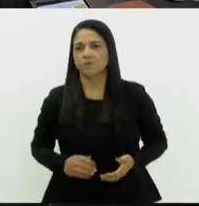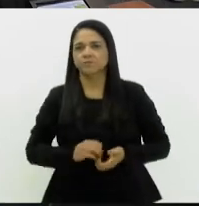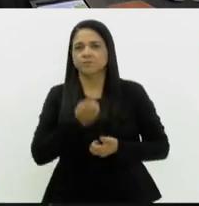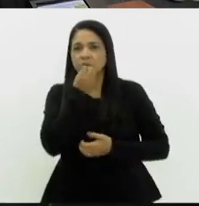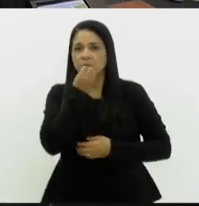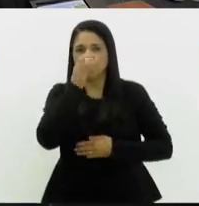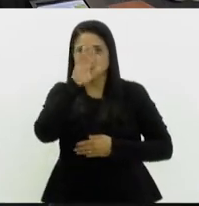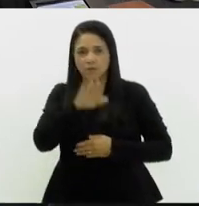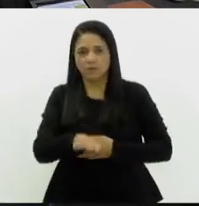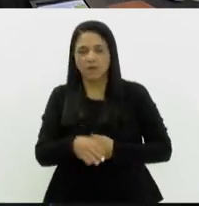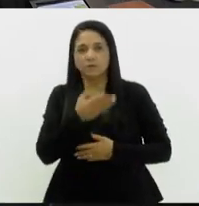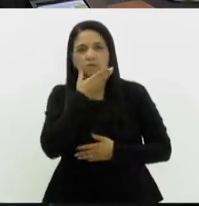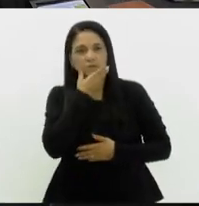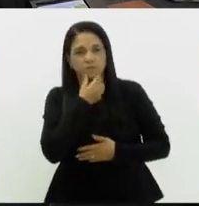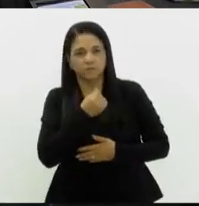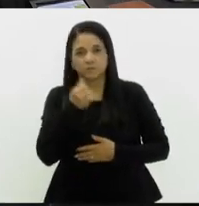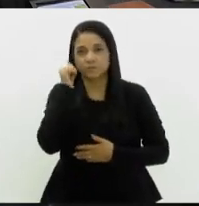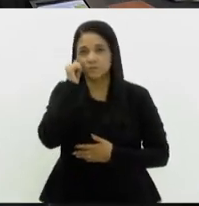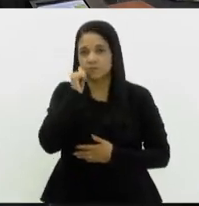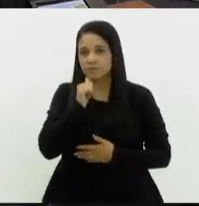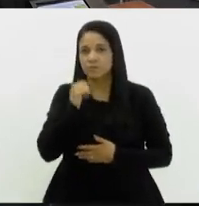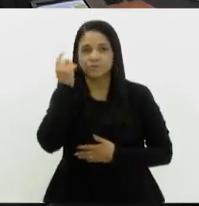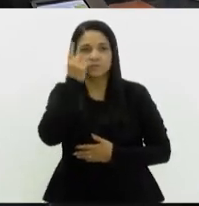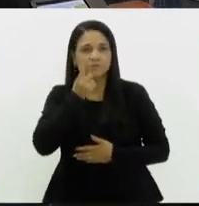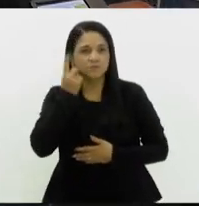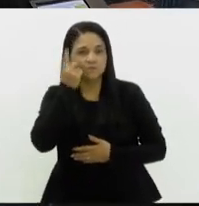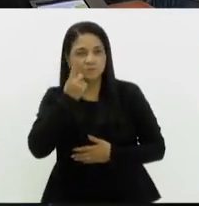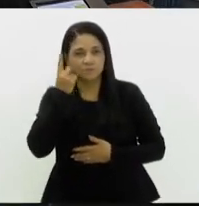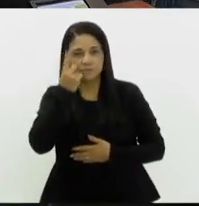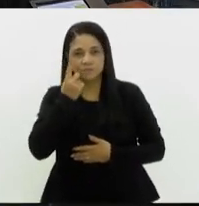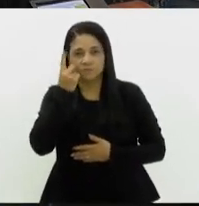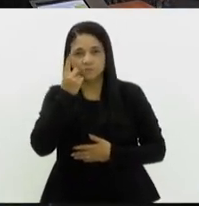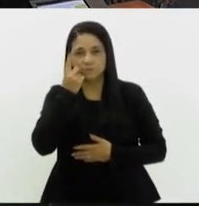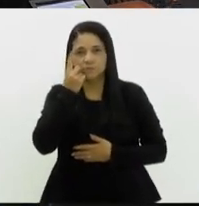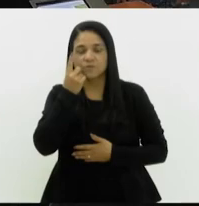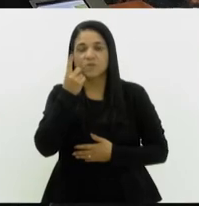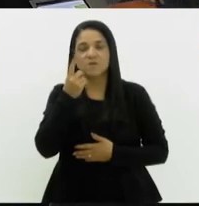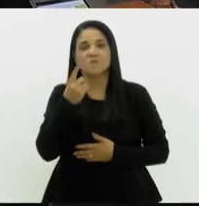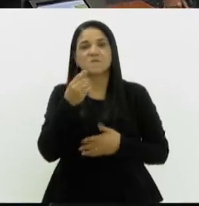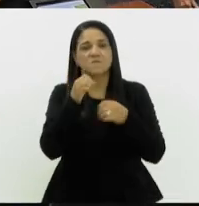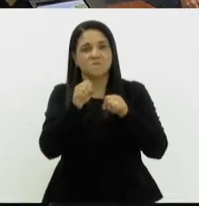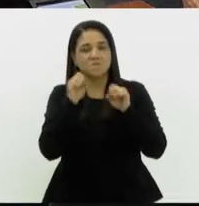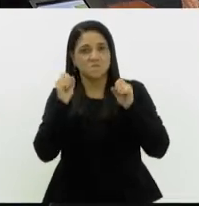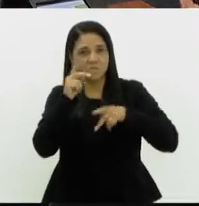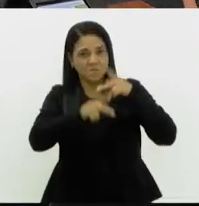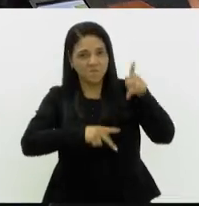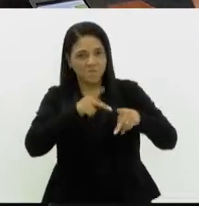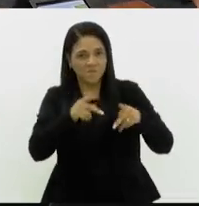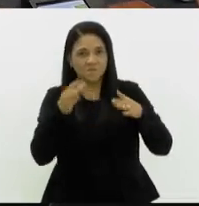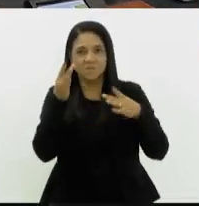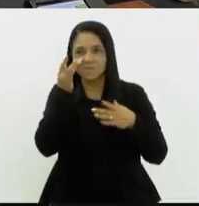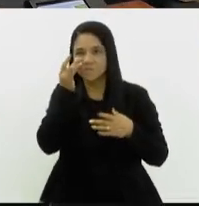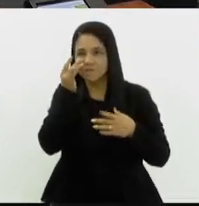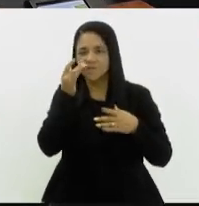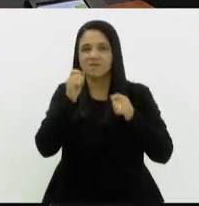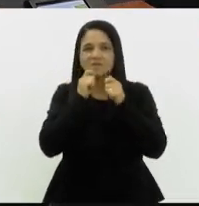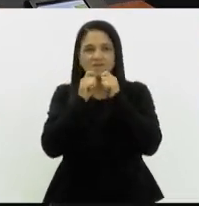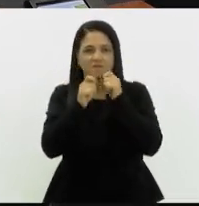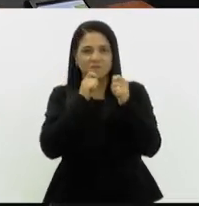Boa tarde, senhoras e senhores deputados, deputadas, público presente, assessores, servidores,